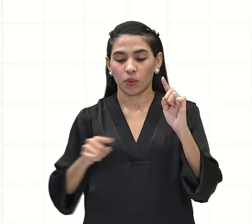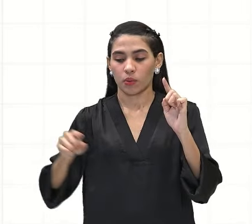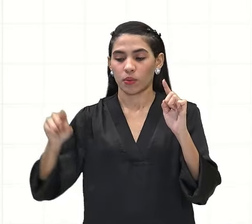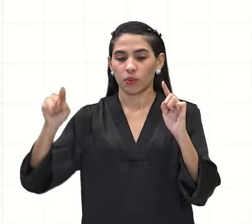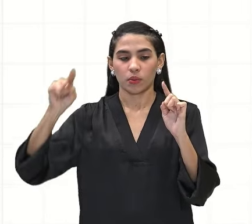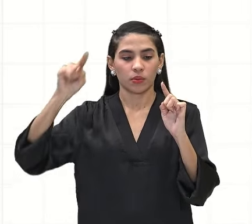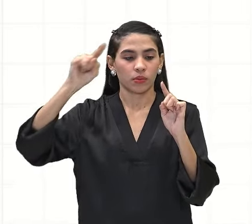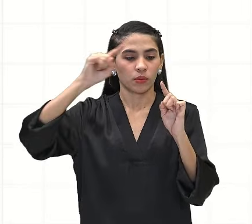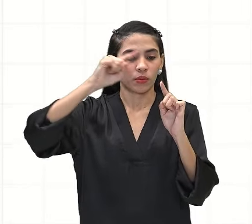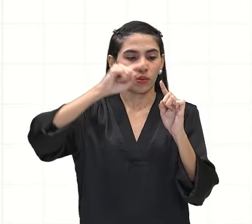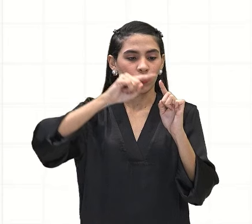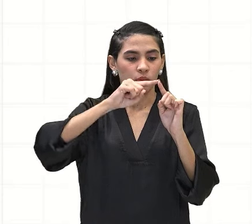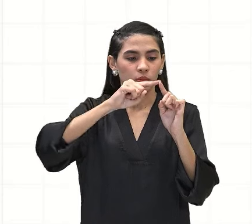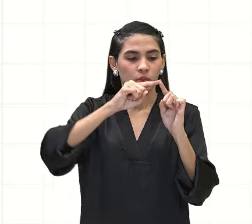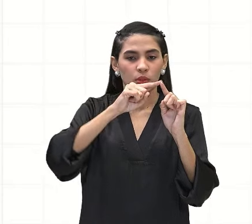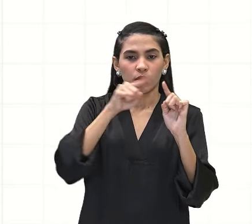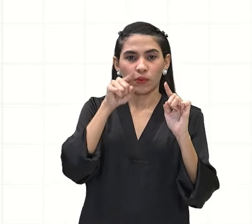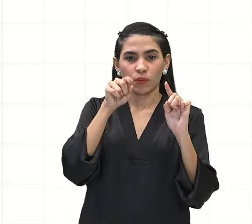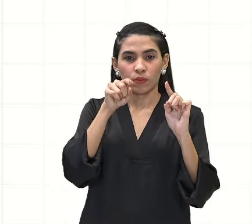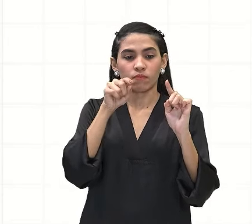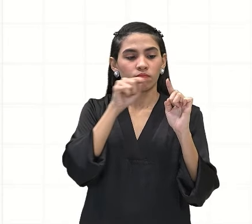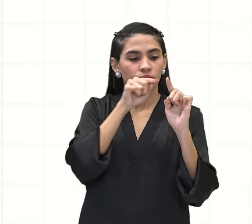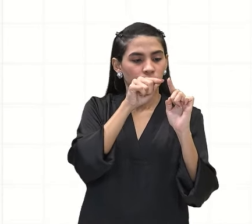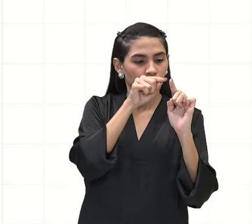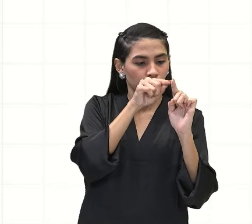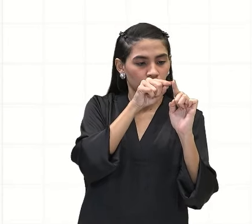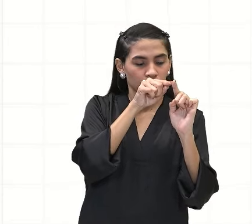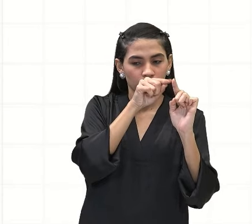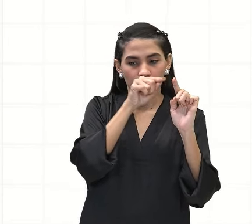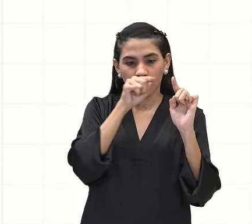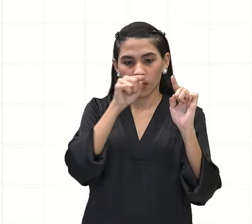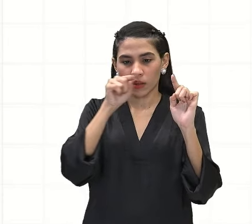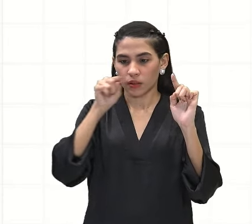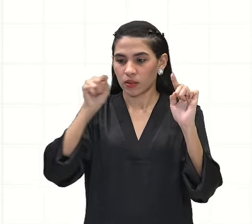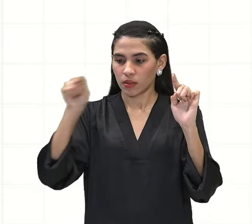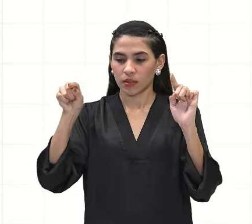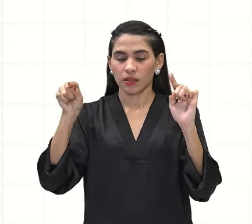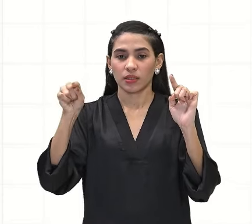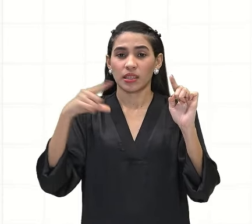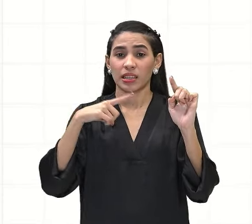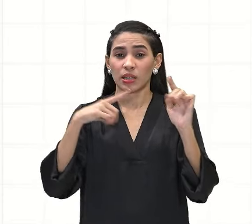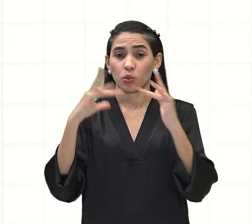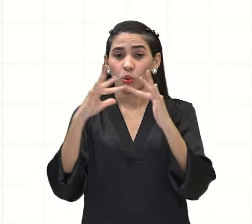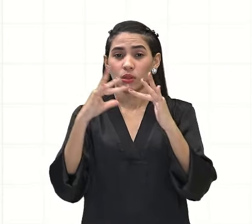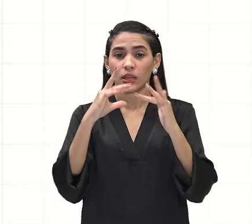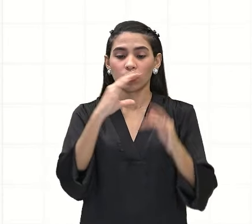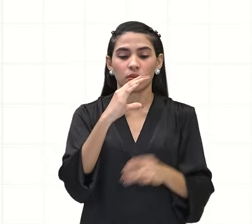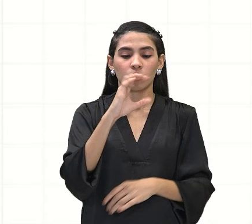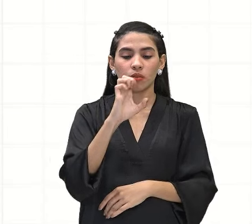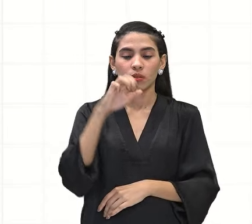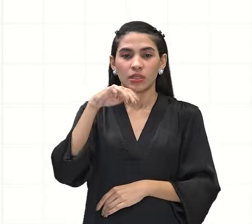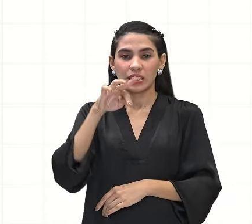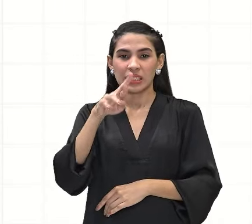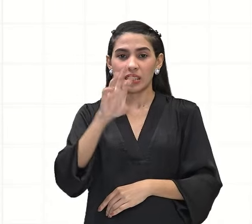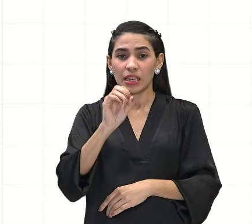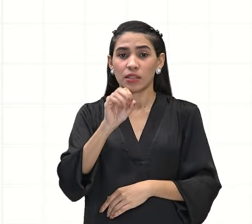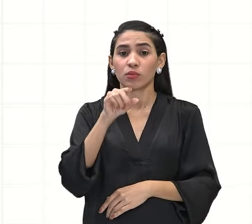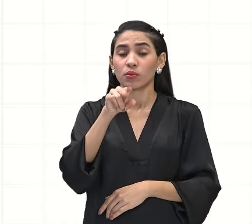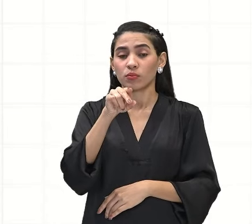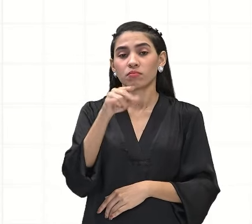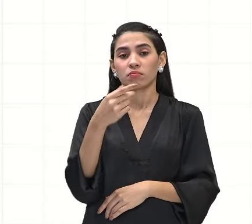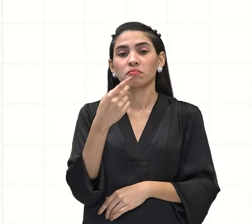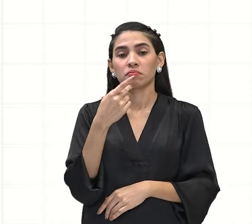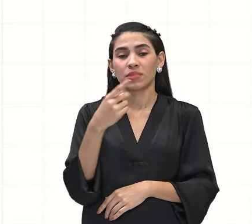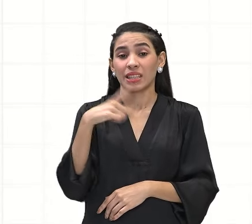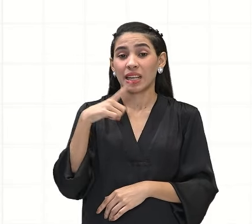traça um segmento que vai de um ponto ao outro passando pelo Centro Olha você diz que você está diante de